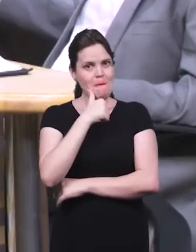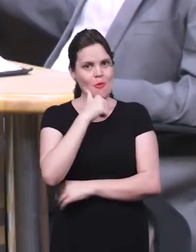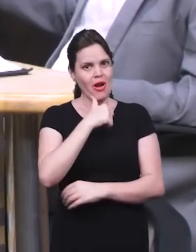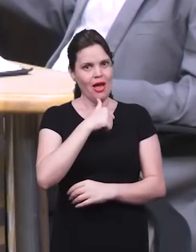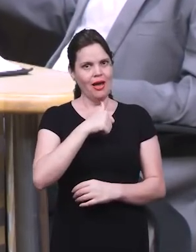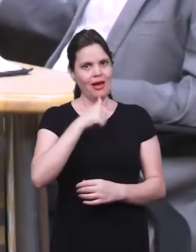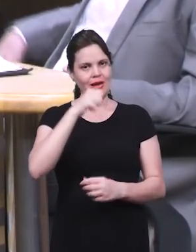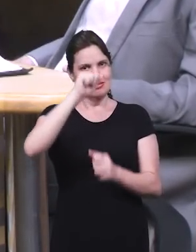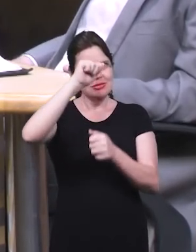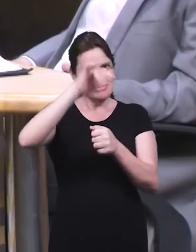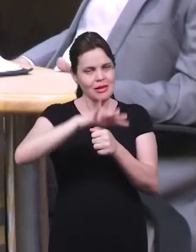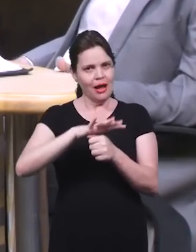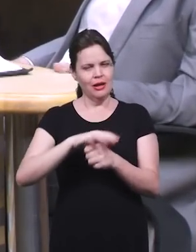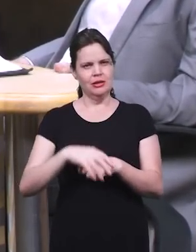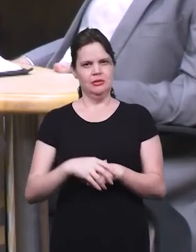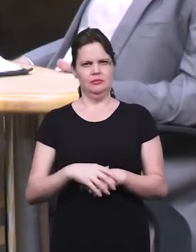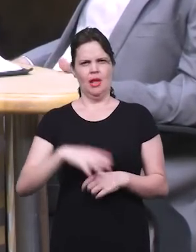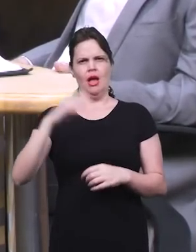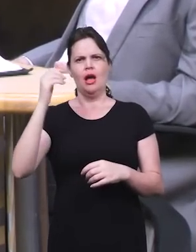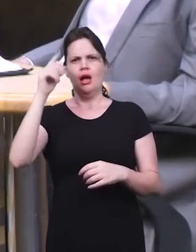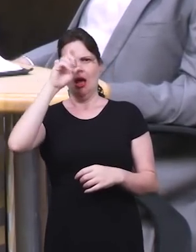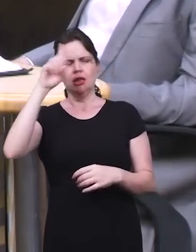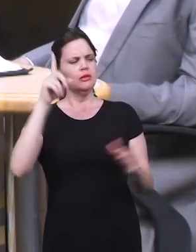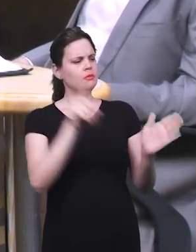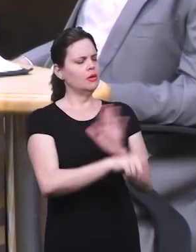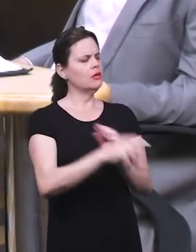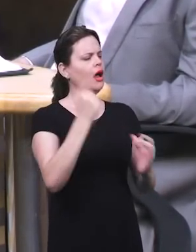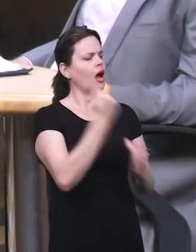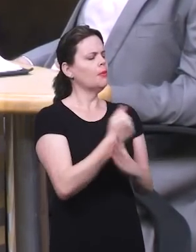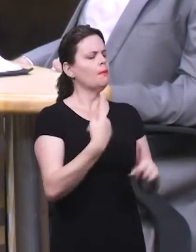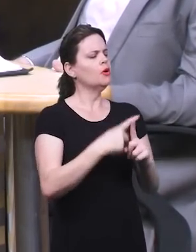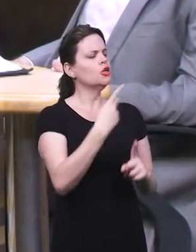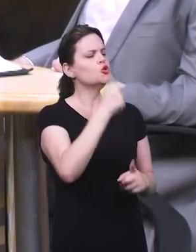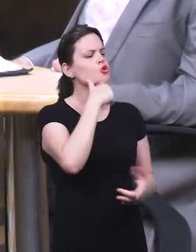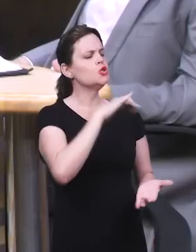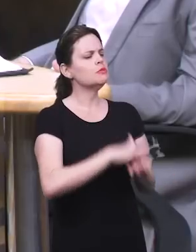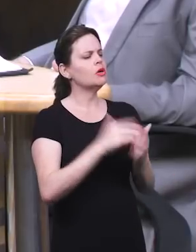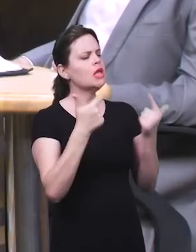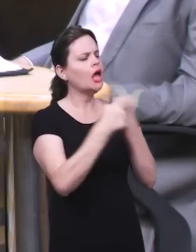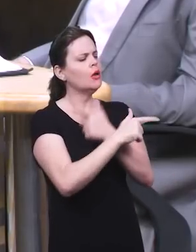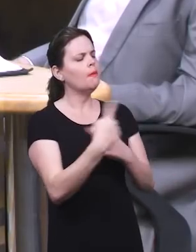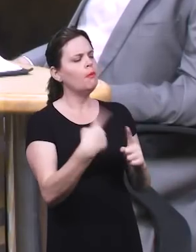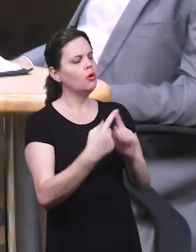Não contaram para ele. Aí você fala assim, Abraão, por que Sara está rindo?